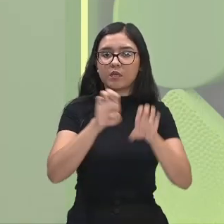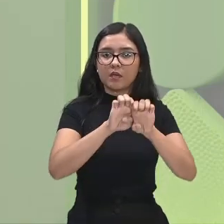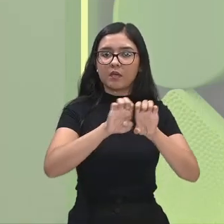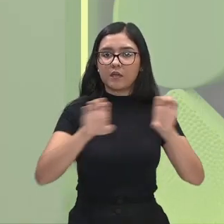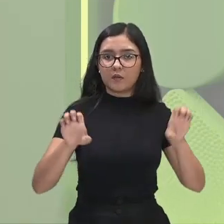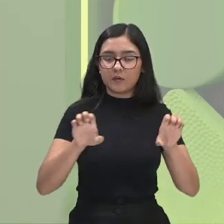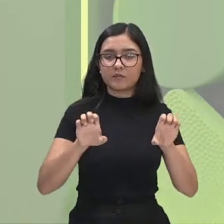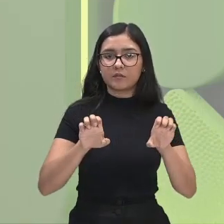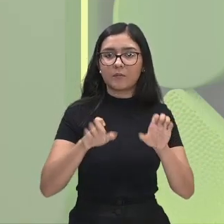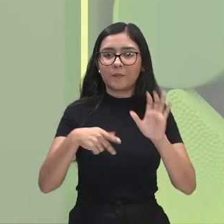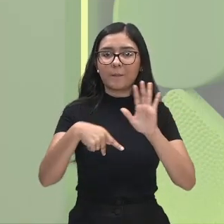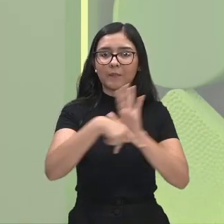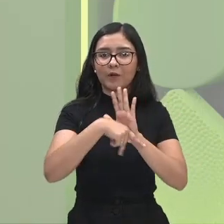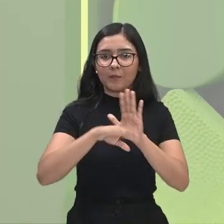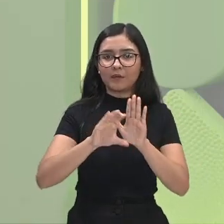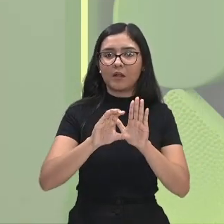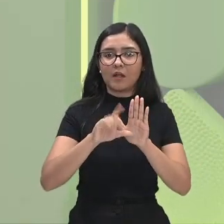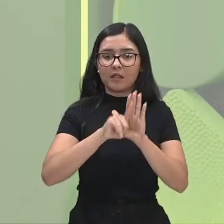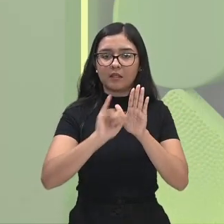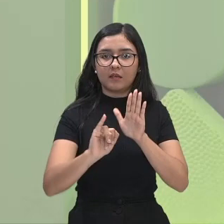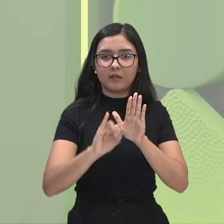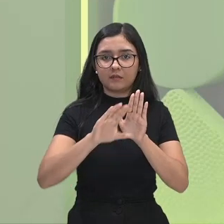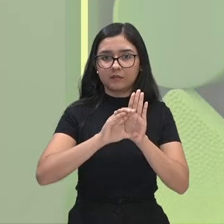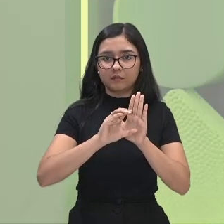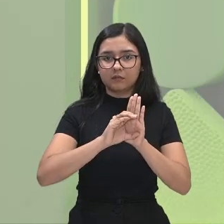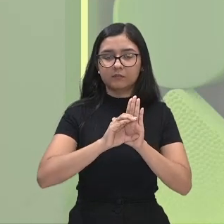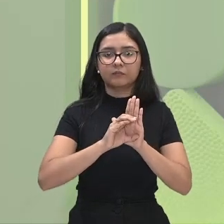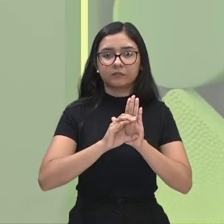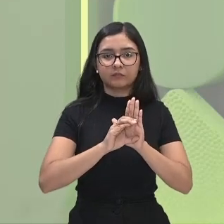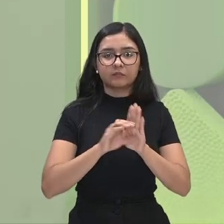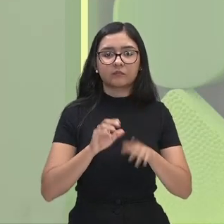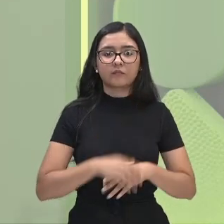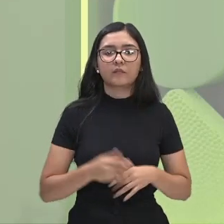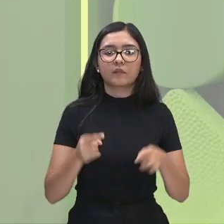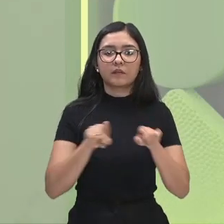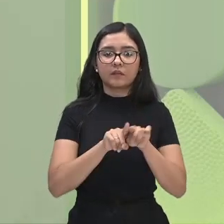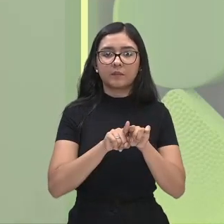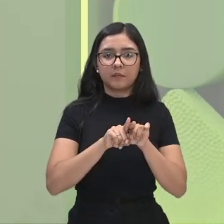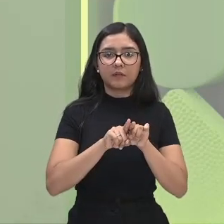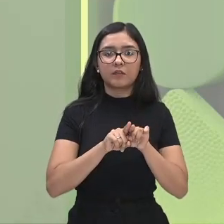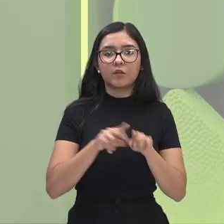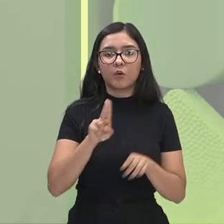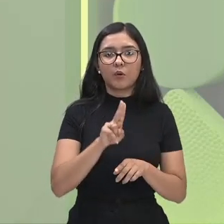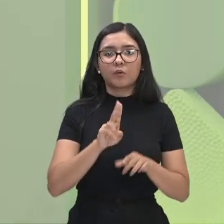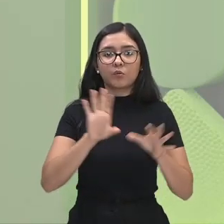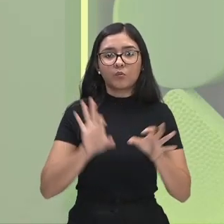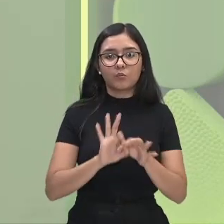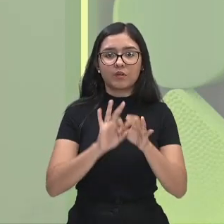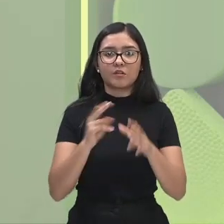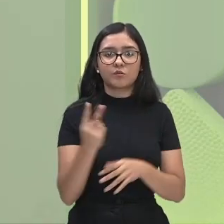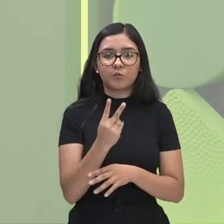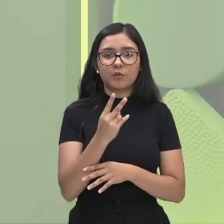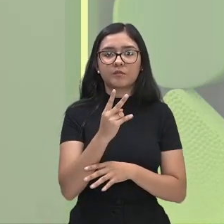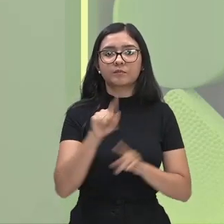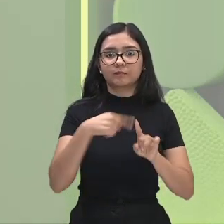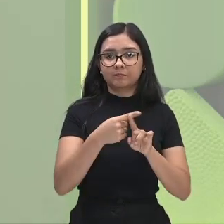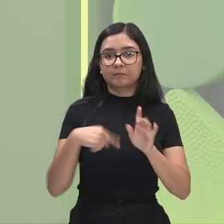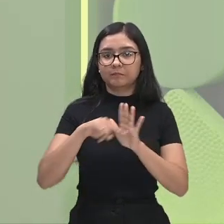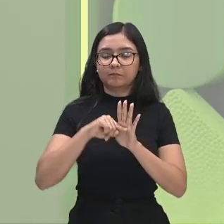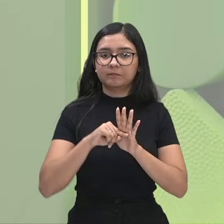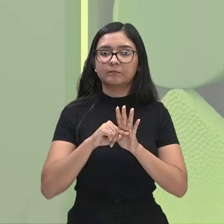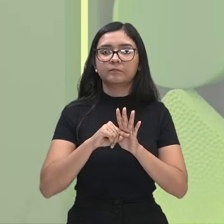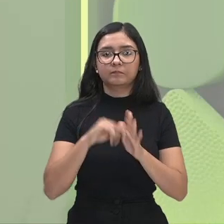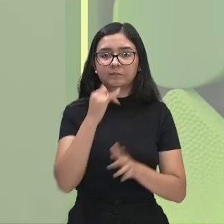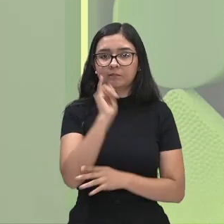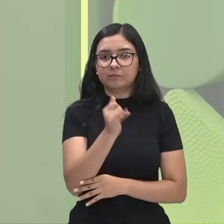sentido, a direção é sempre da linha que une as duas cargas. E o sentido